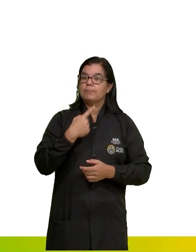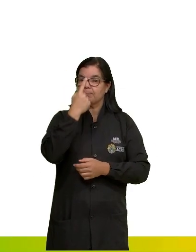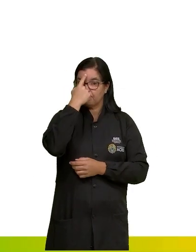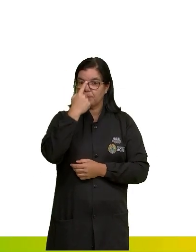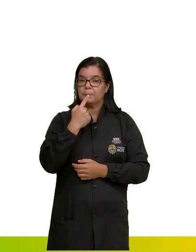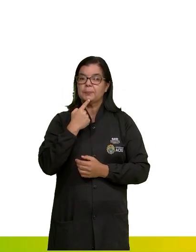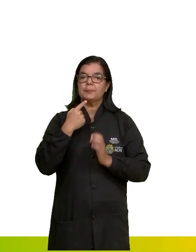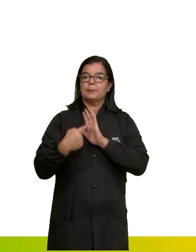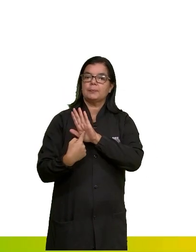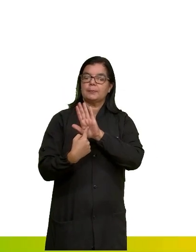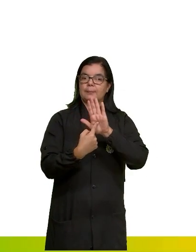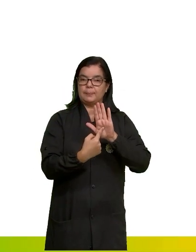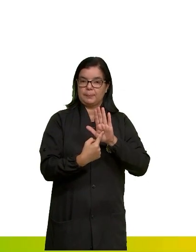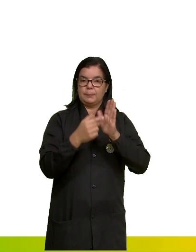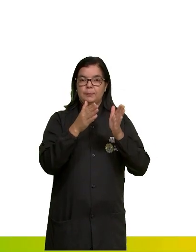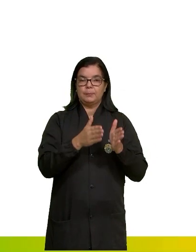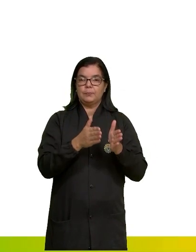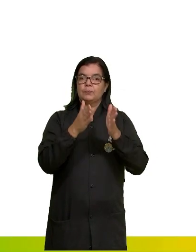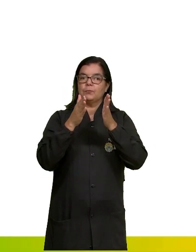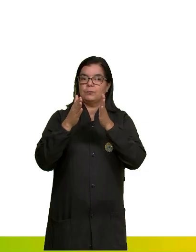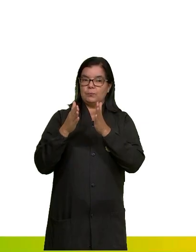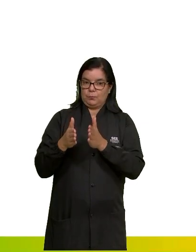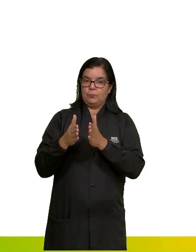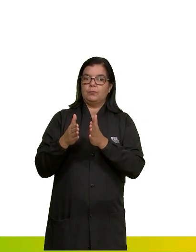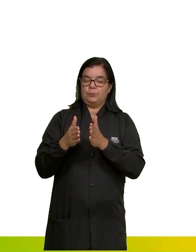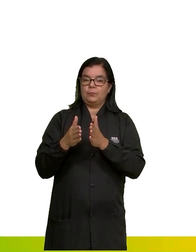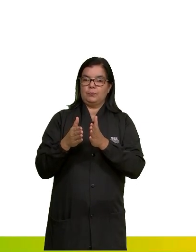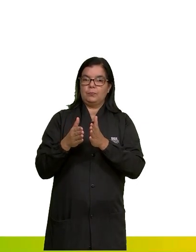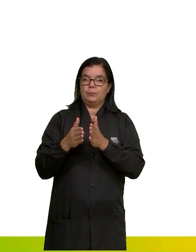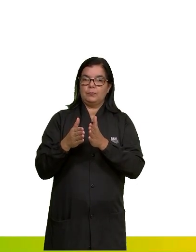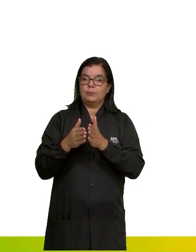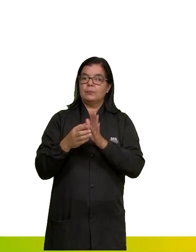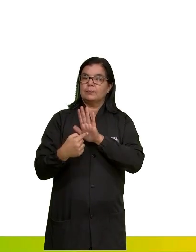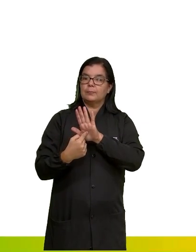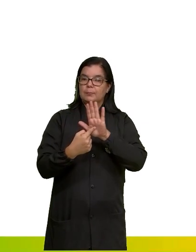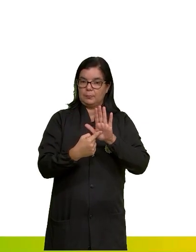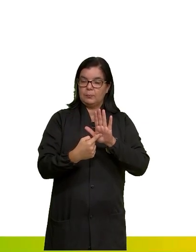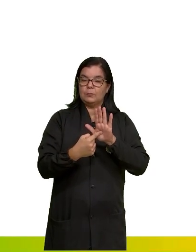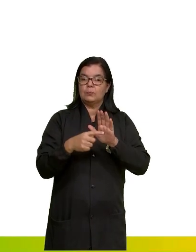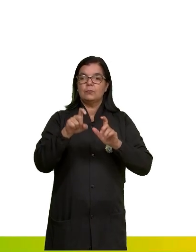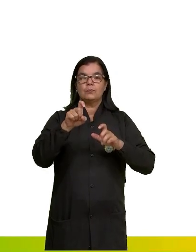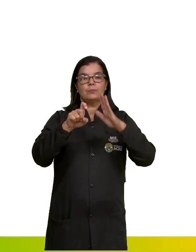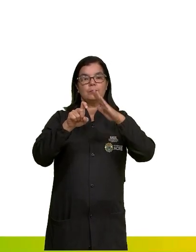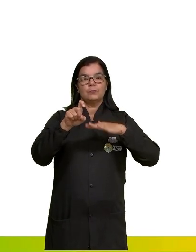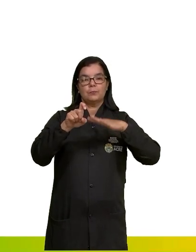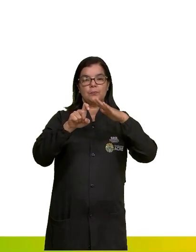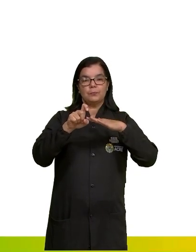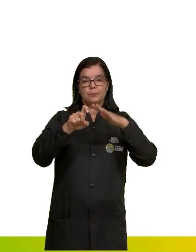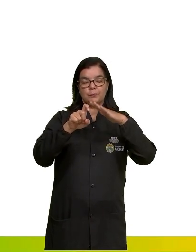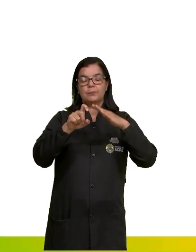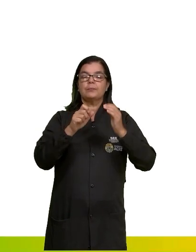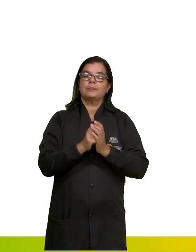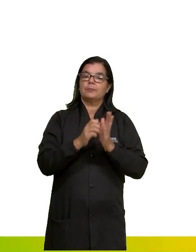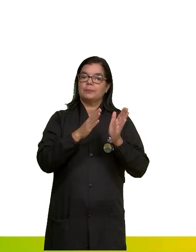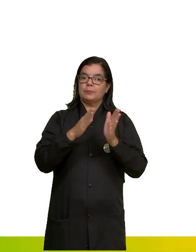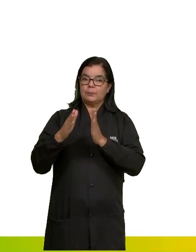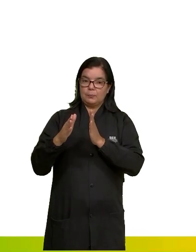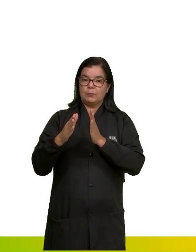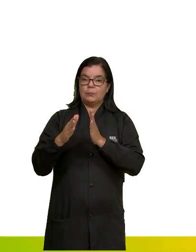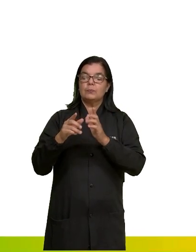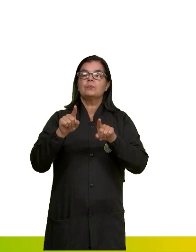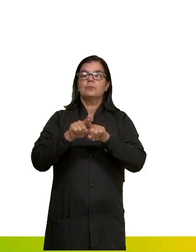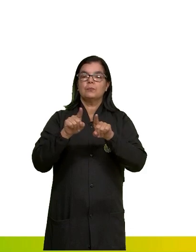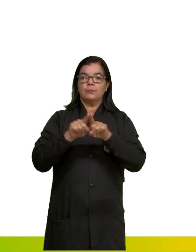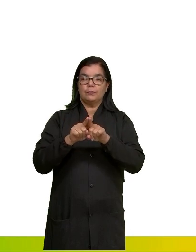imagem. De um lado, nós temos uma imagem que representa o mito e de outro nós temos aí a figura do Sócrates